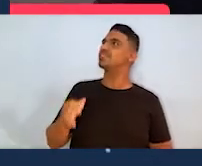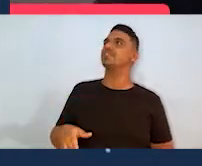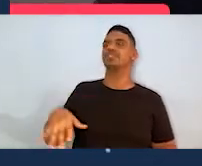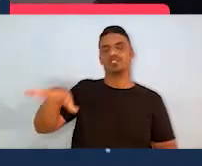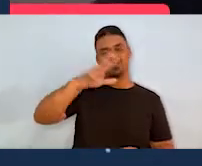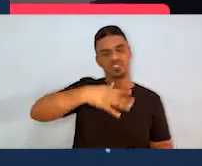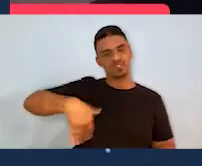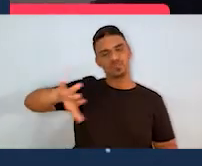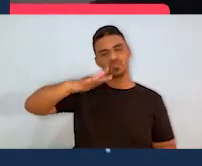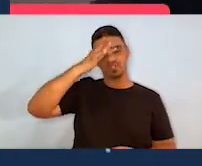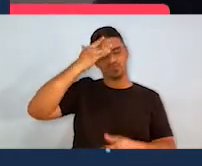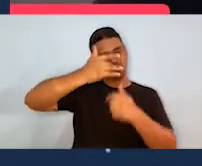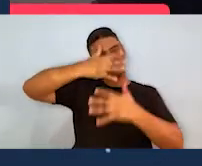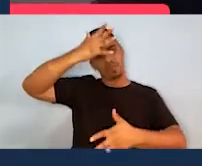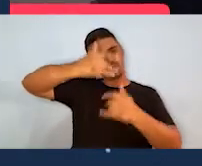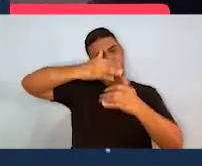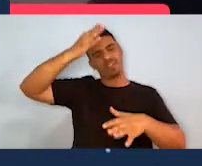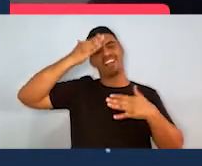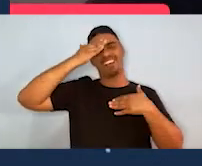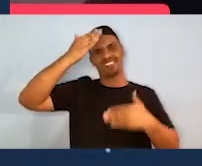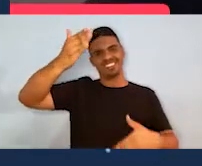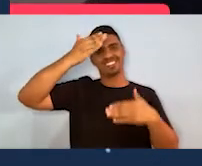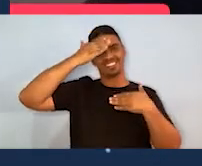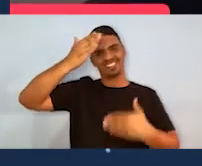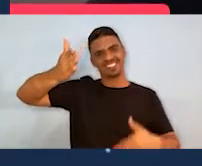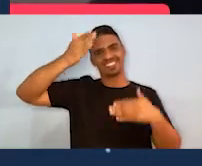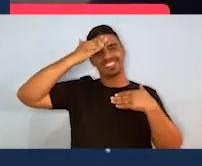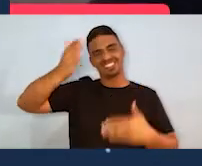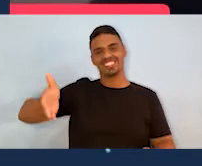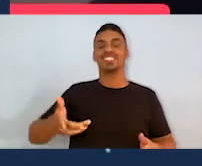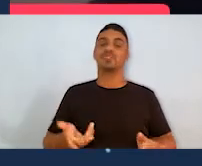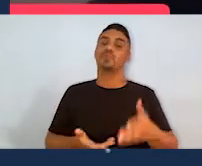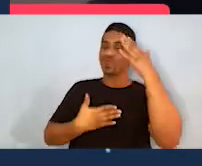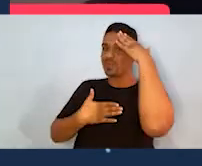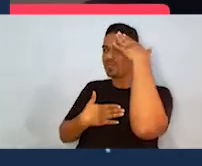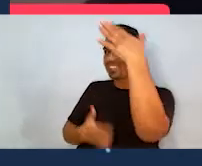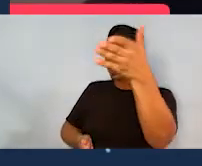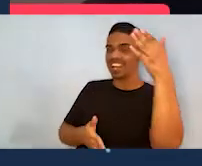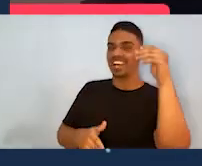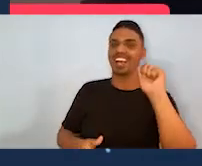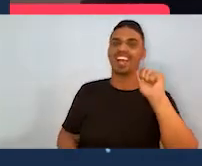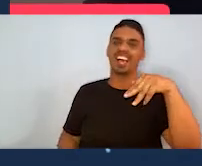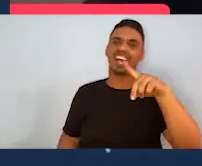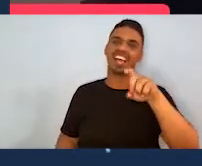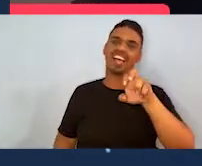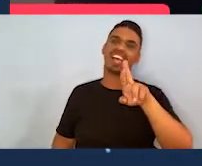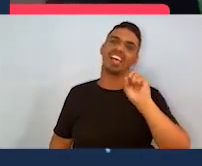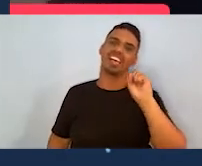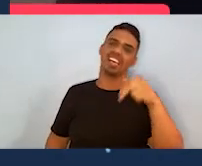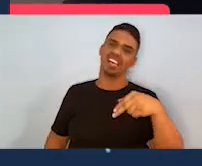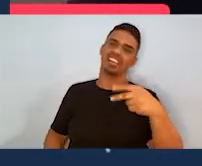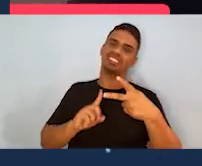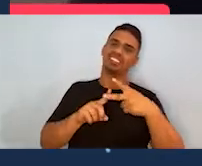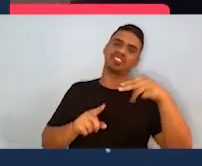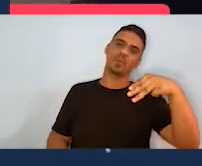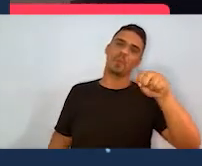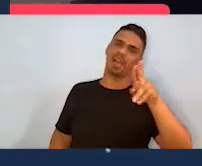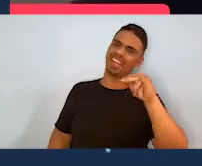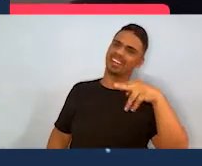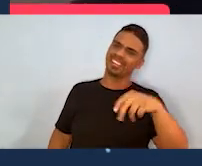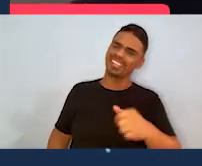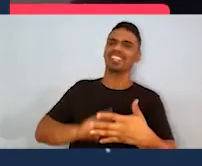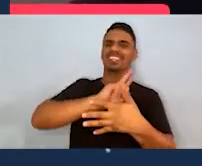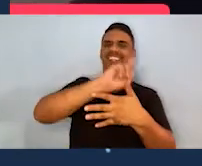Então, aqui, ó, todo mundo te agradecendo. Só vou, Sim, eu então, tô me lendo. despedir de Muito você. obrigado. Anderson, Marina, David, Beat